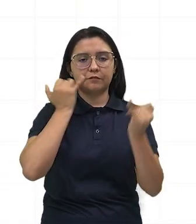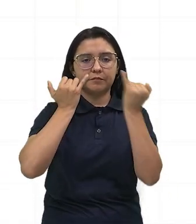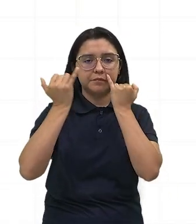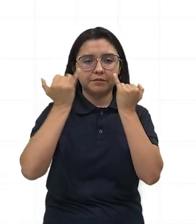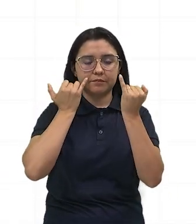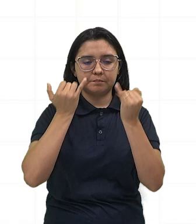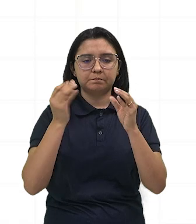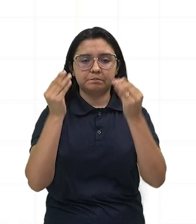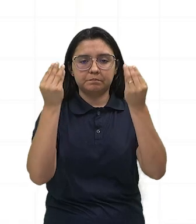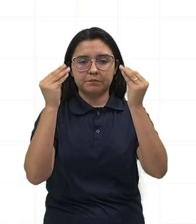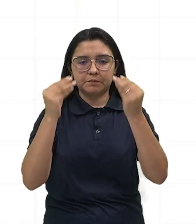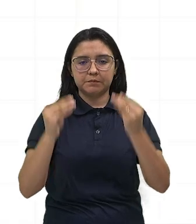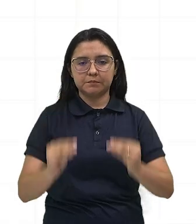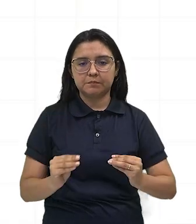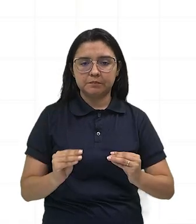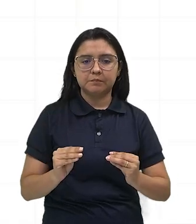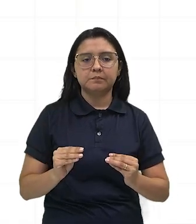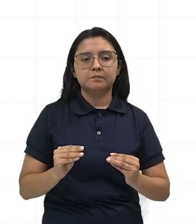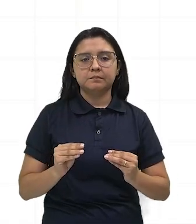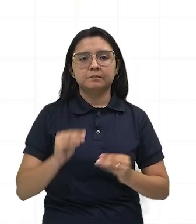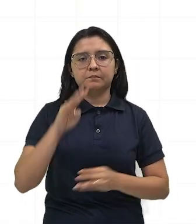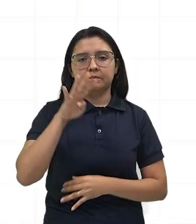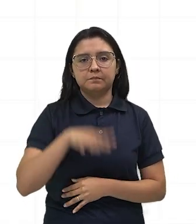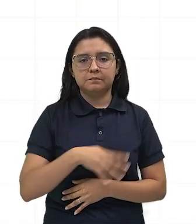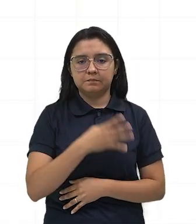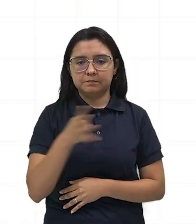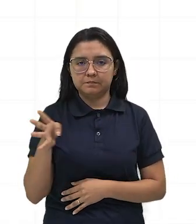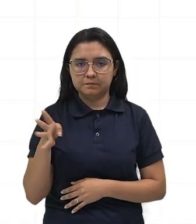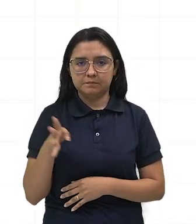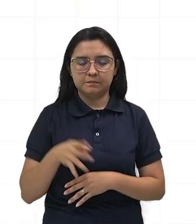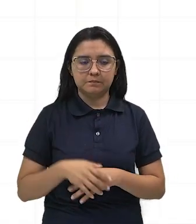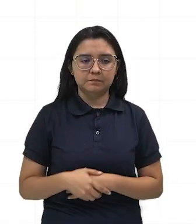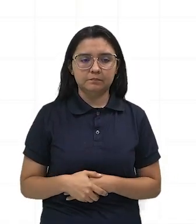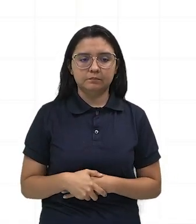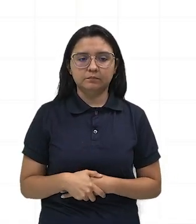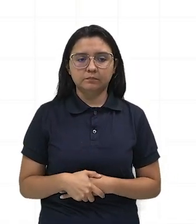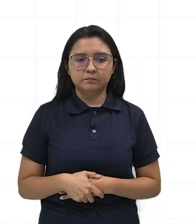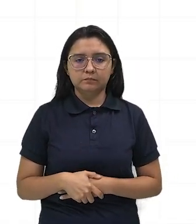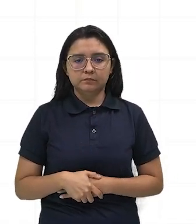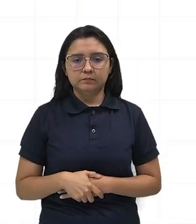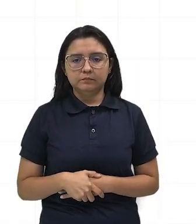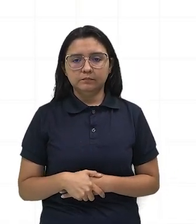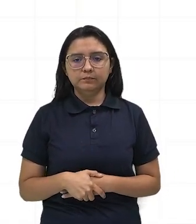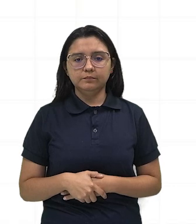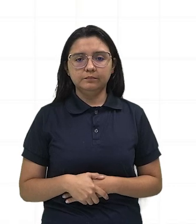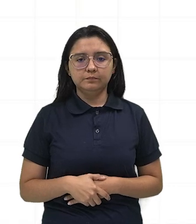dados na forma de tabela.